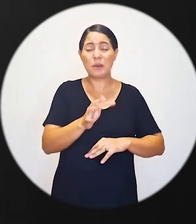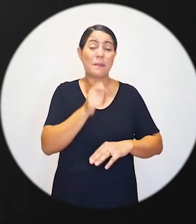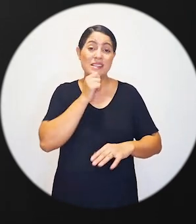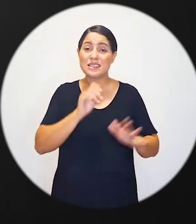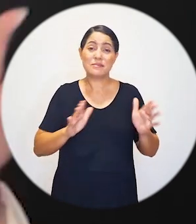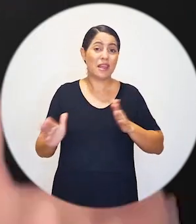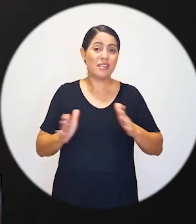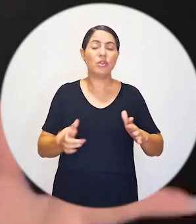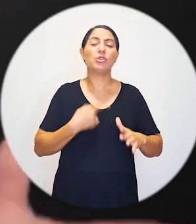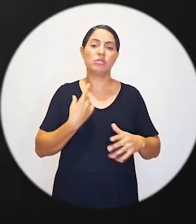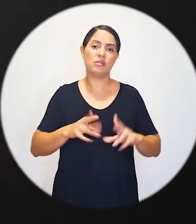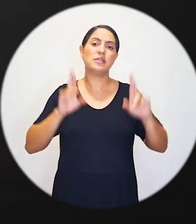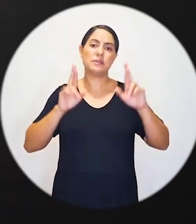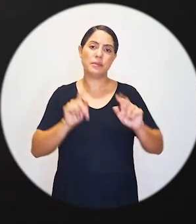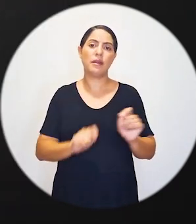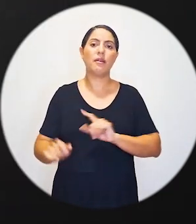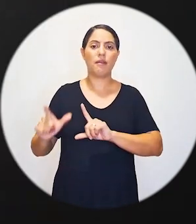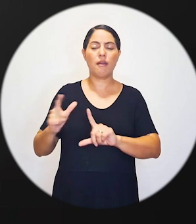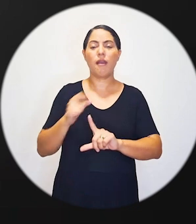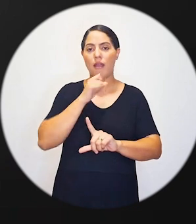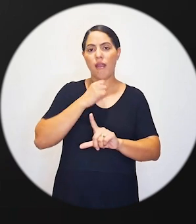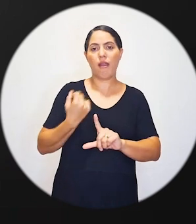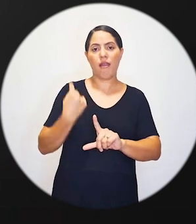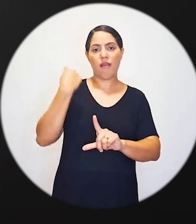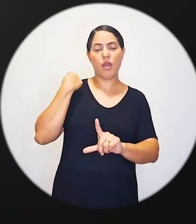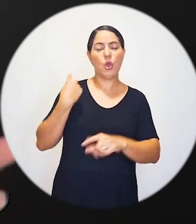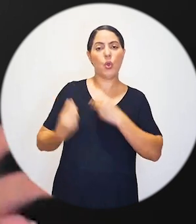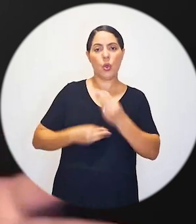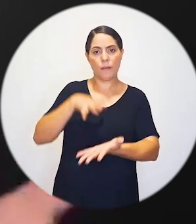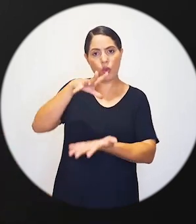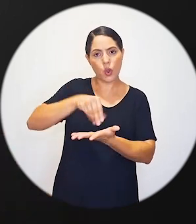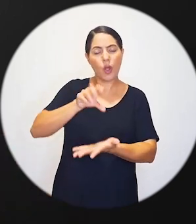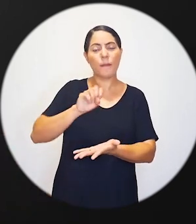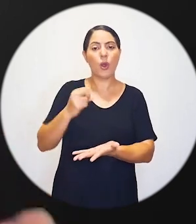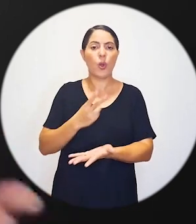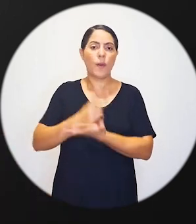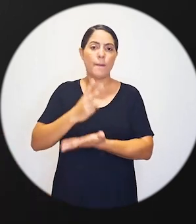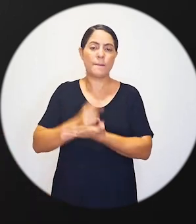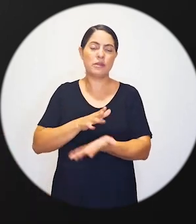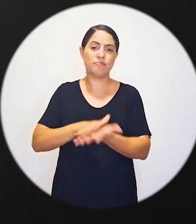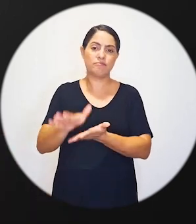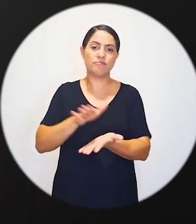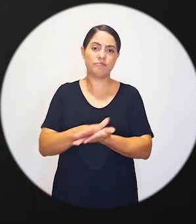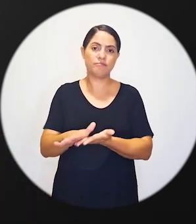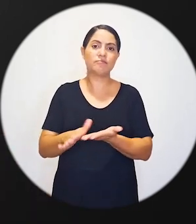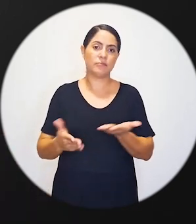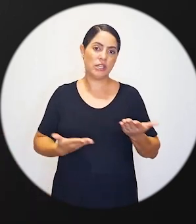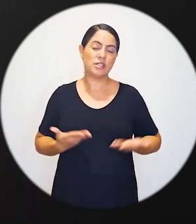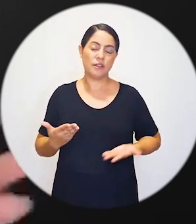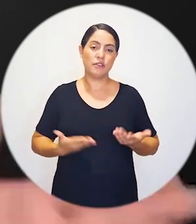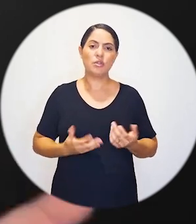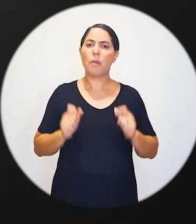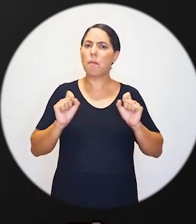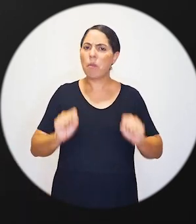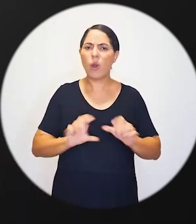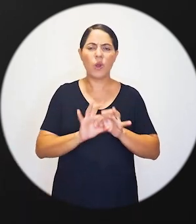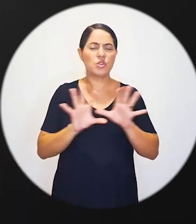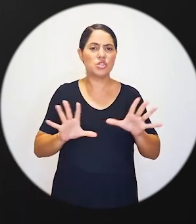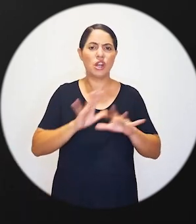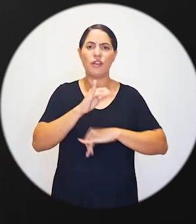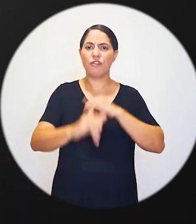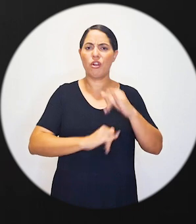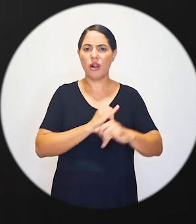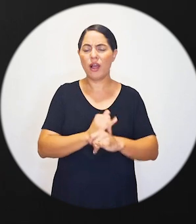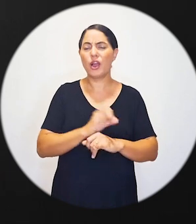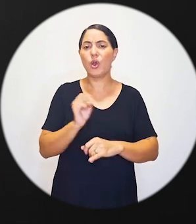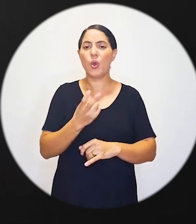gente então passa a poder obter essas telas através do pedido de cópia ou do agendamento de serviço. Pedido de cópia que pode ser